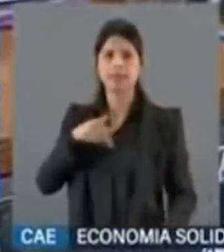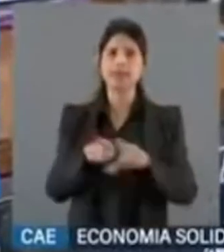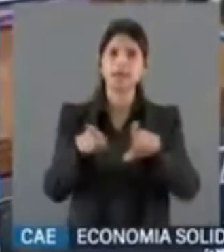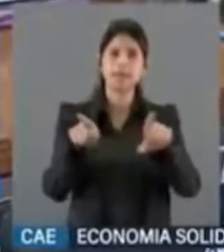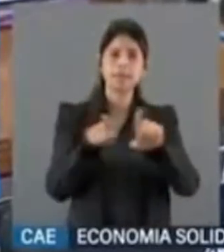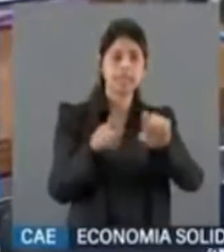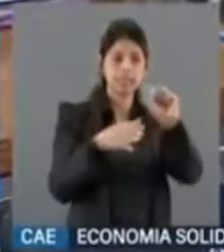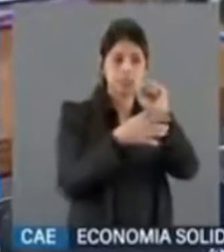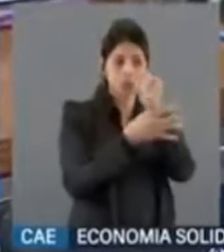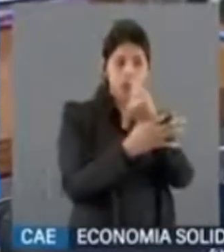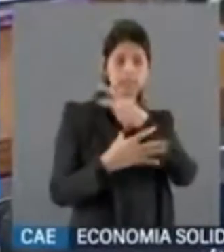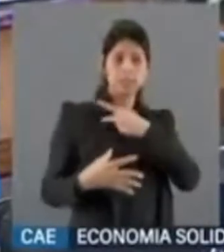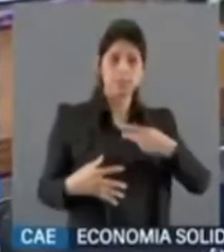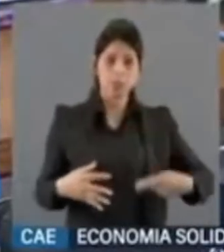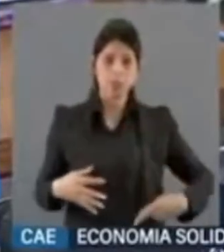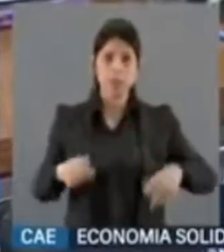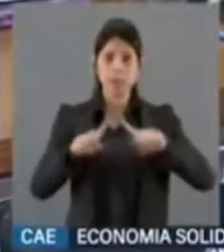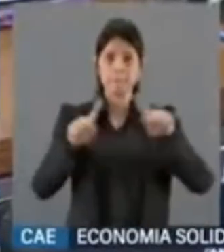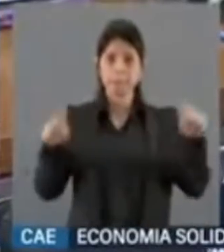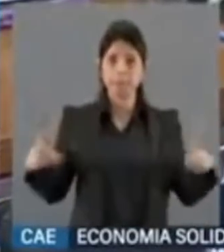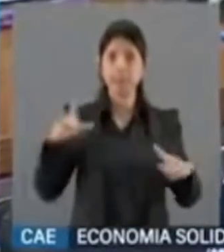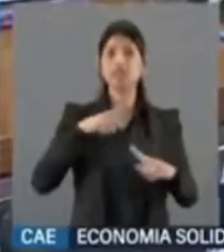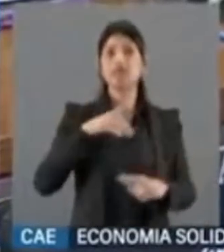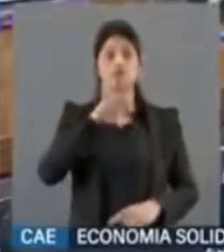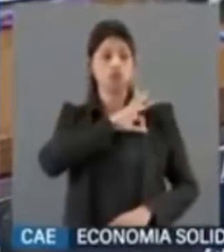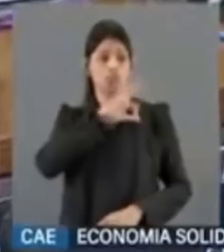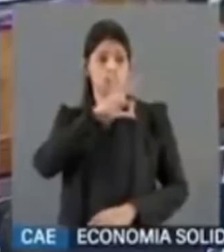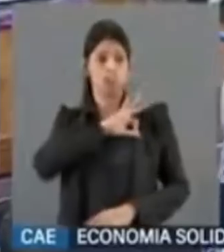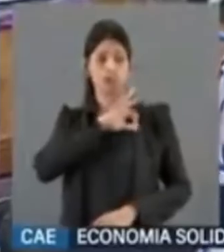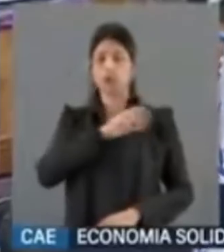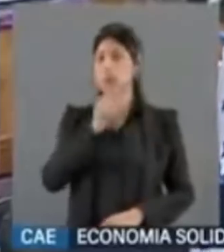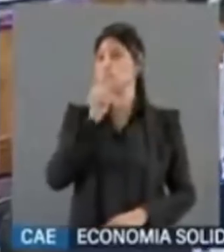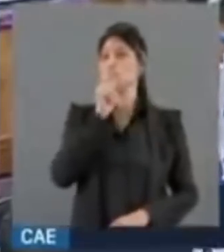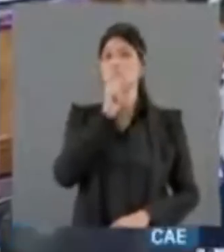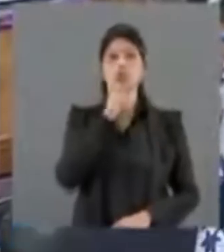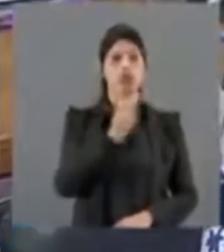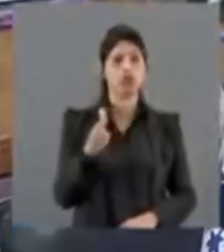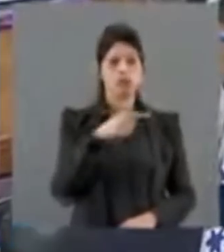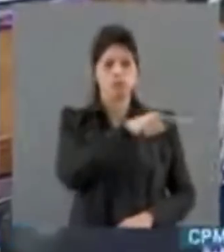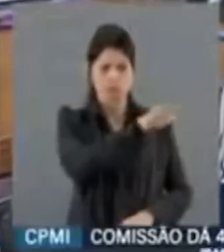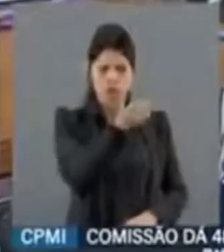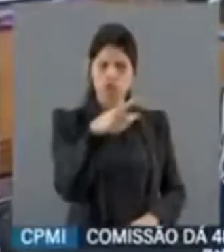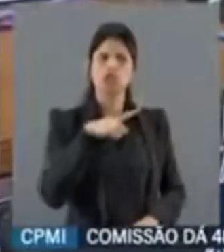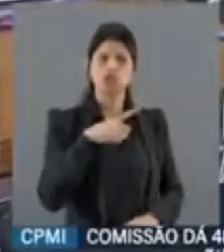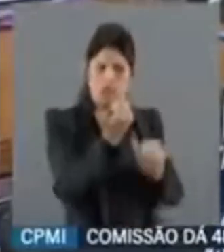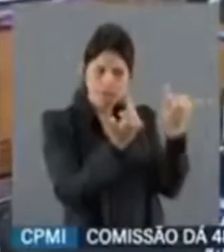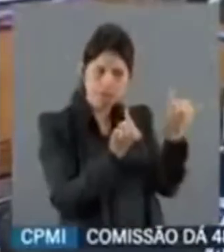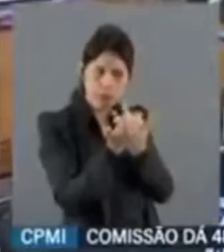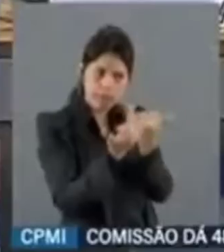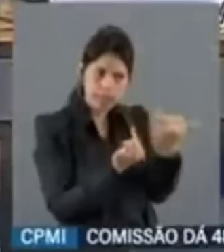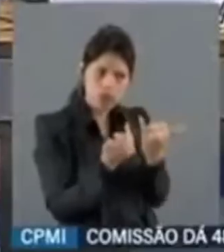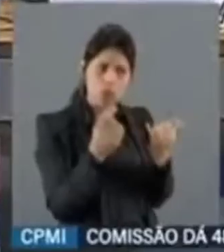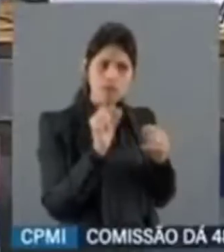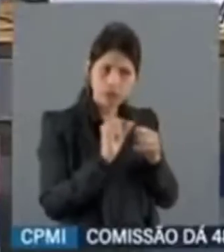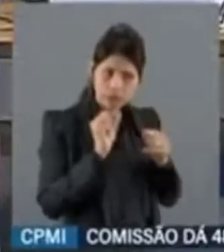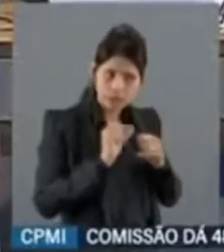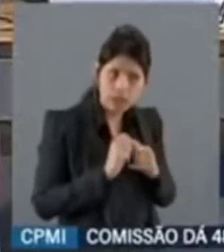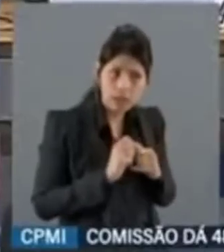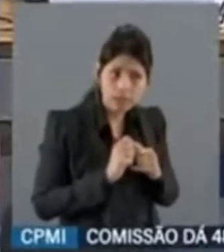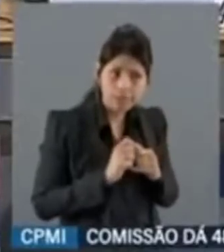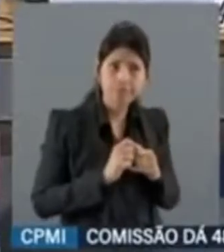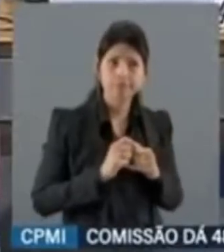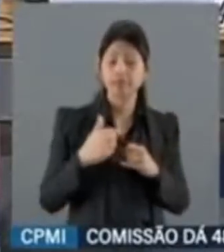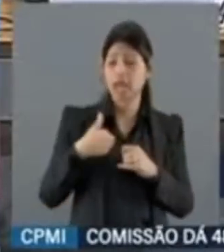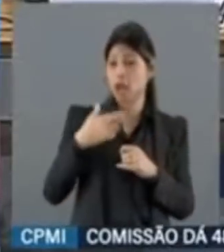e botaram os policiais de sobreaviso e não de prontidão. Vocês tiveram informação que isso seria feito? Como eu disse, eu não sei exatamente